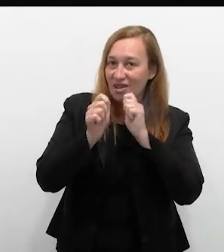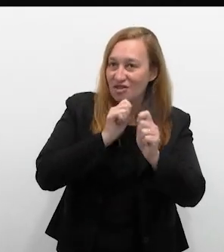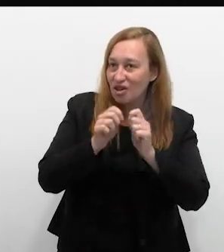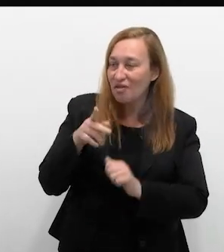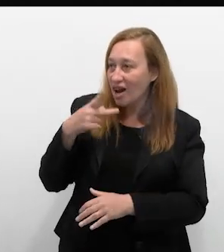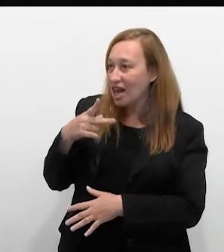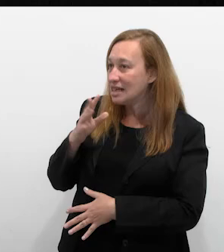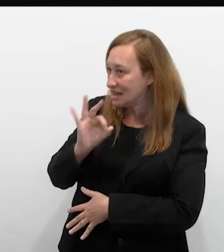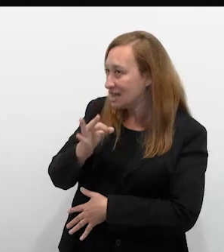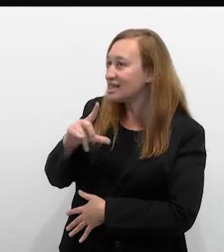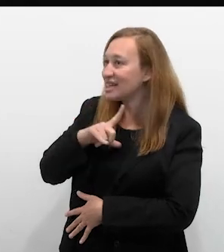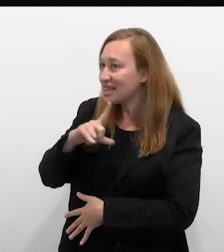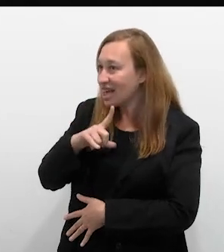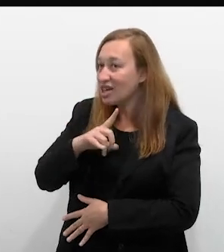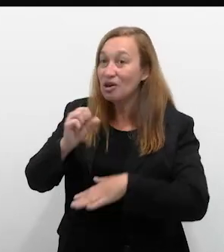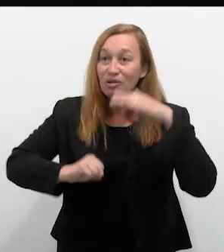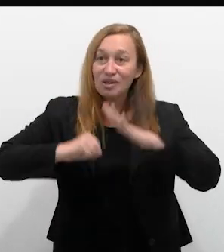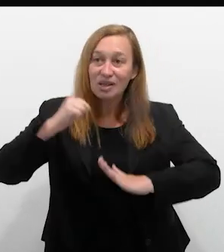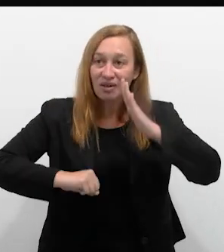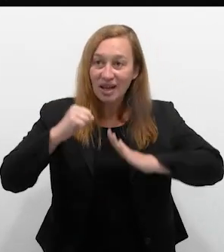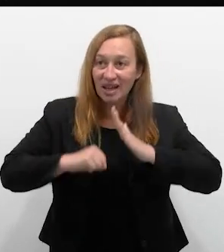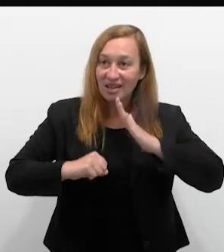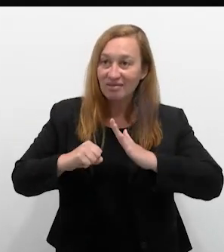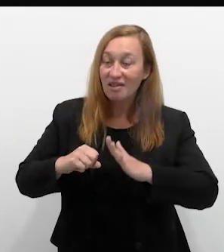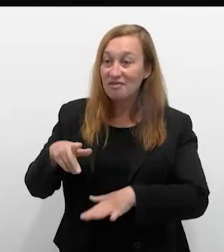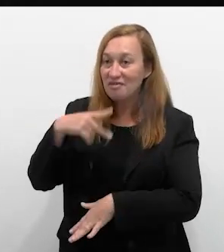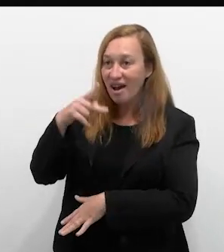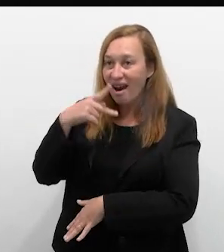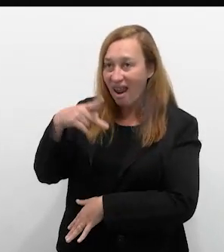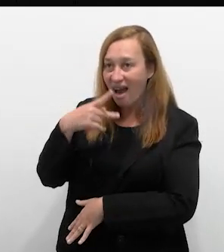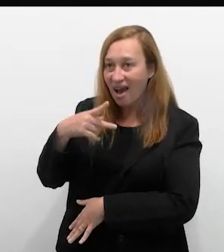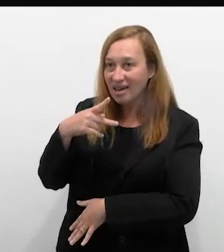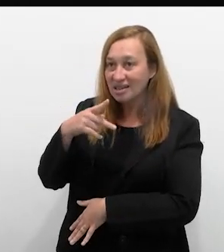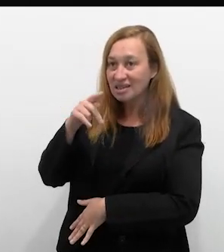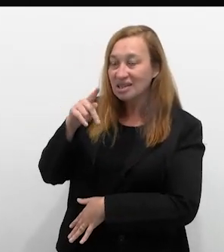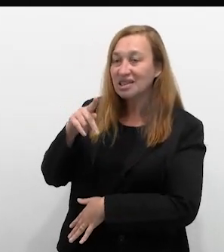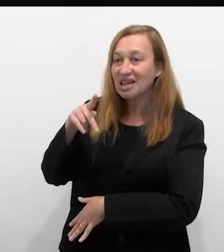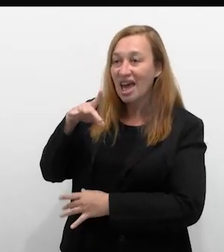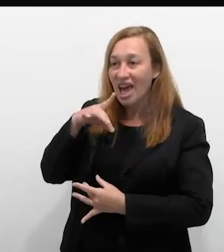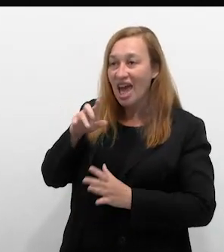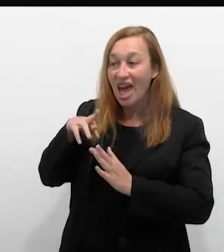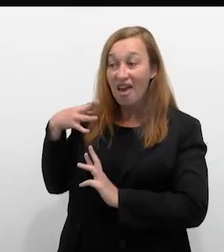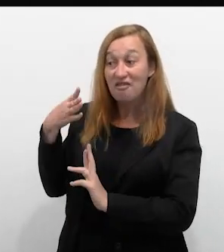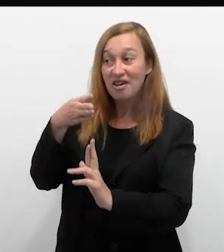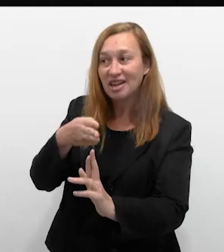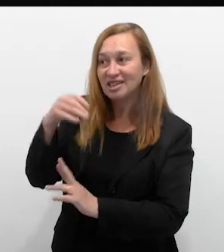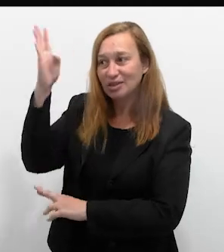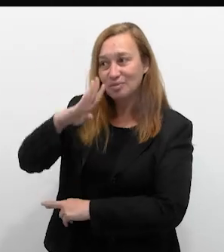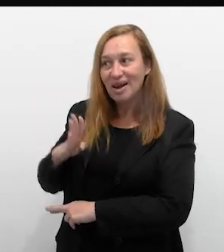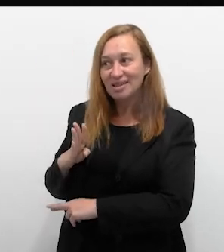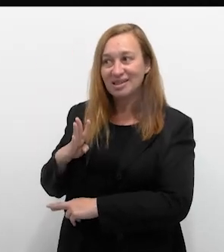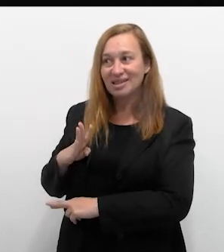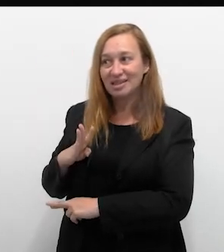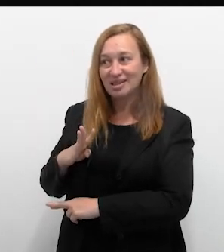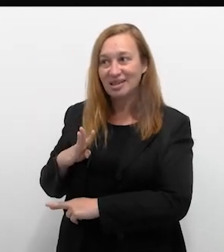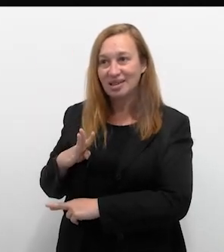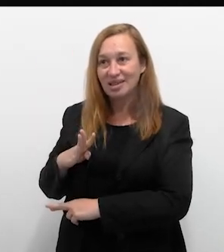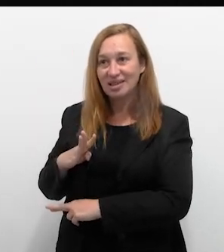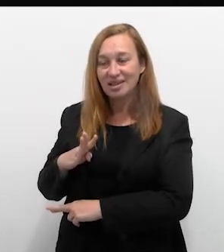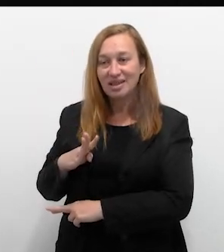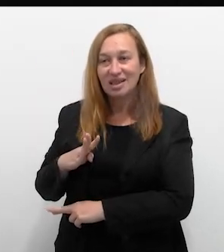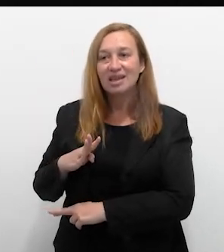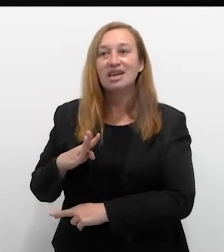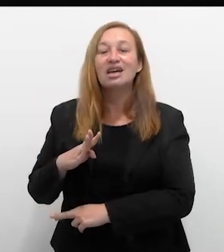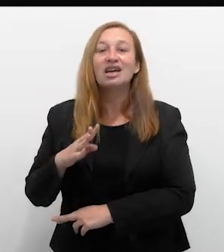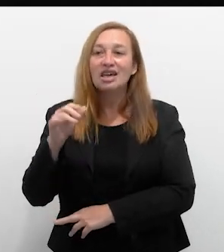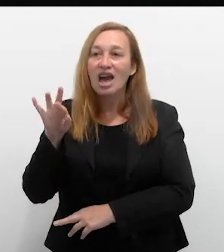que eu falei em entrevista, olha, a única certeza que eu tenho é que o Salgueiro vai falar de brasilidade. Porque com o sorteio eu já sabia que eu teria o